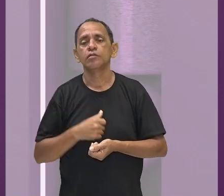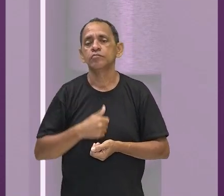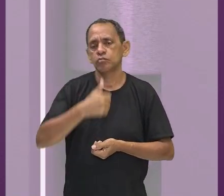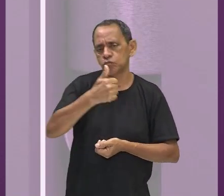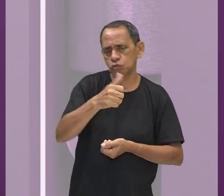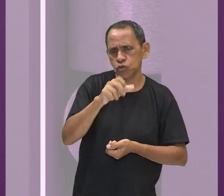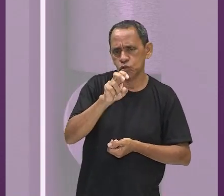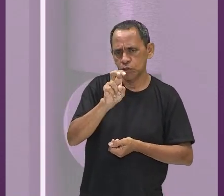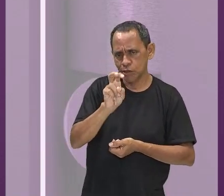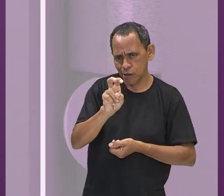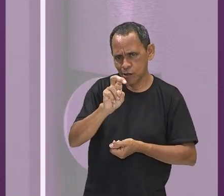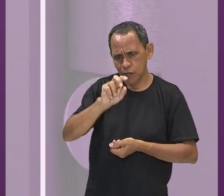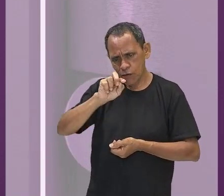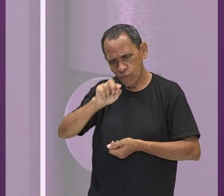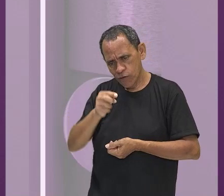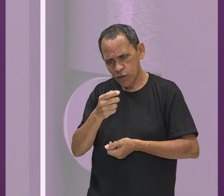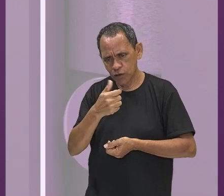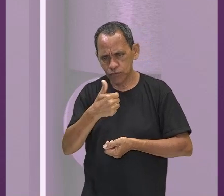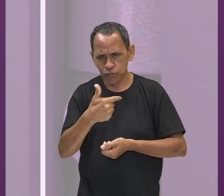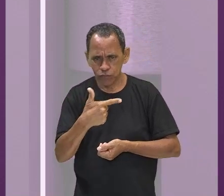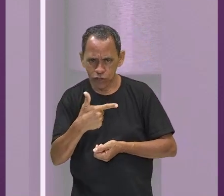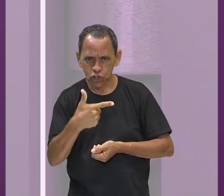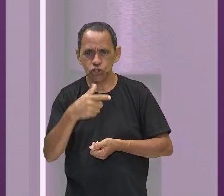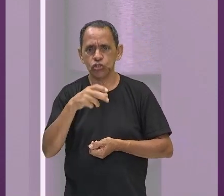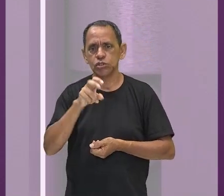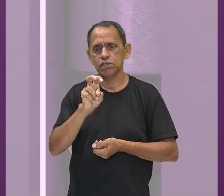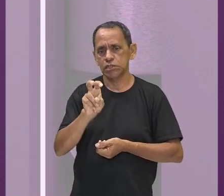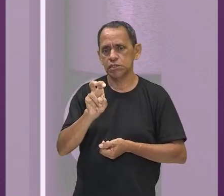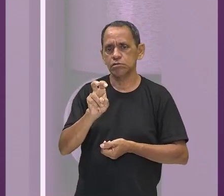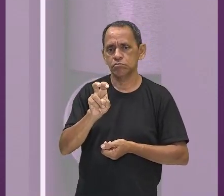15,25, tudo certo? Significa que você tem